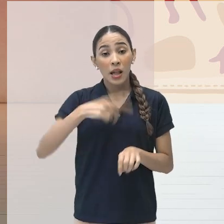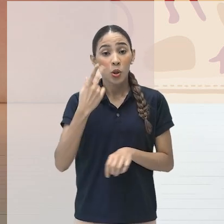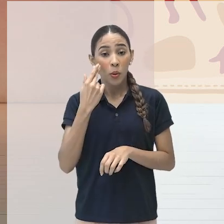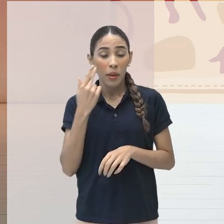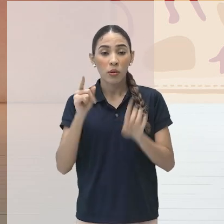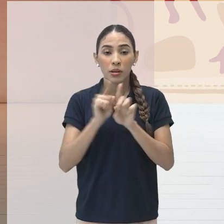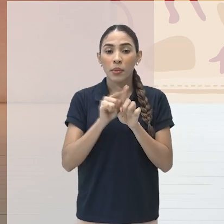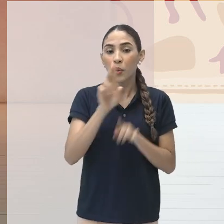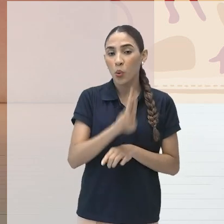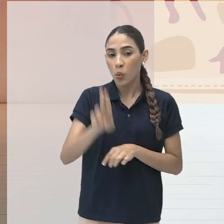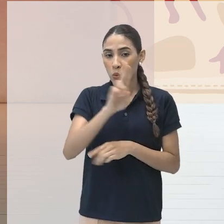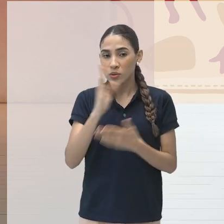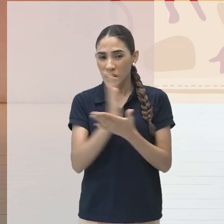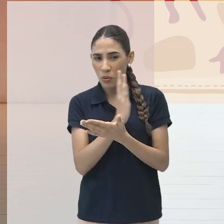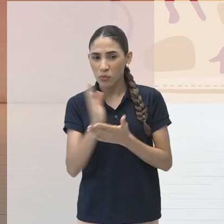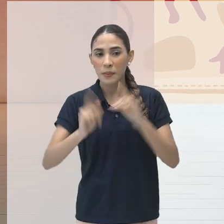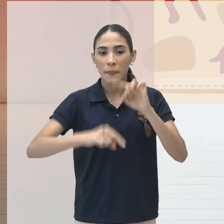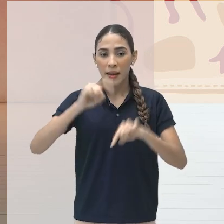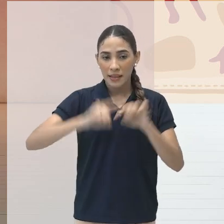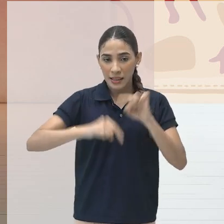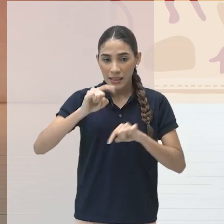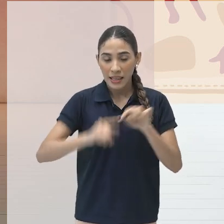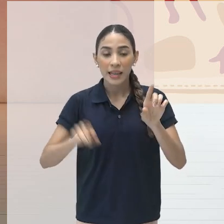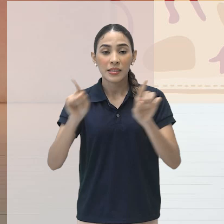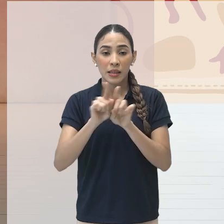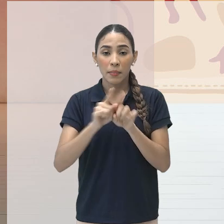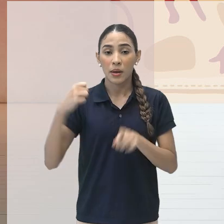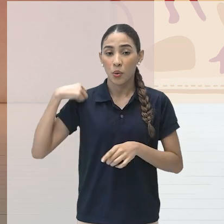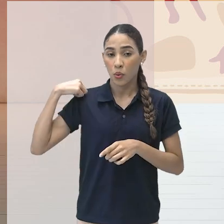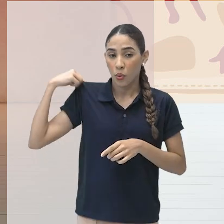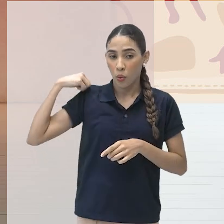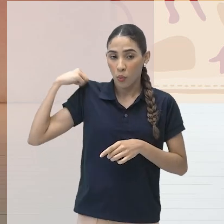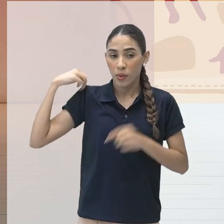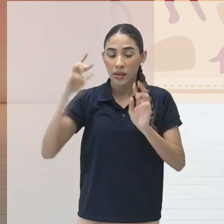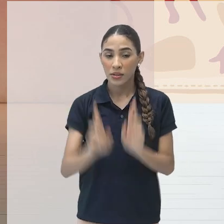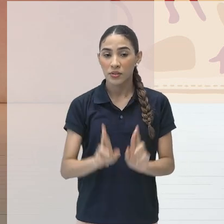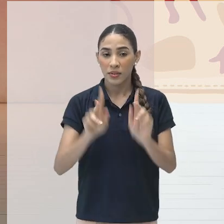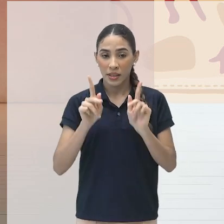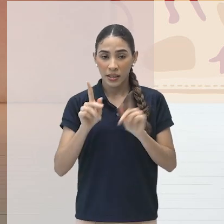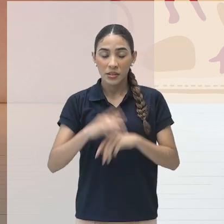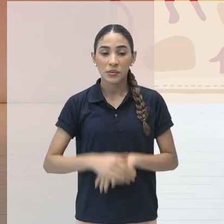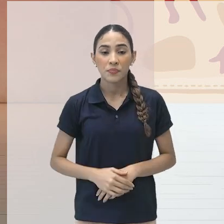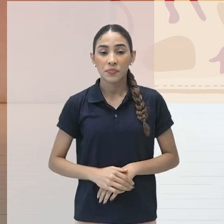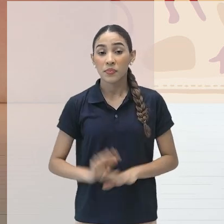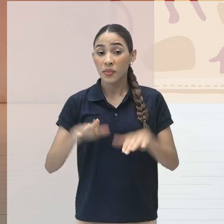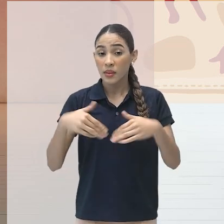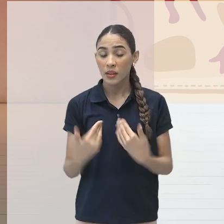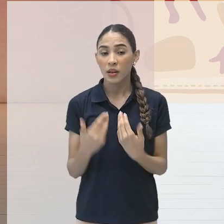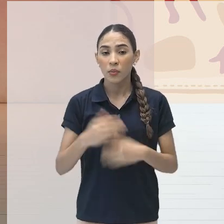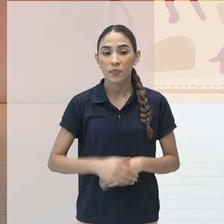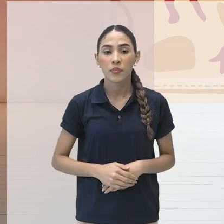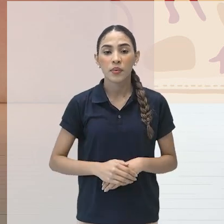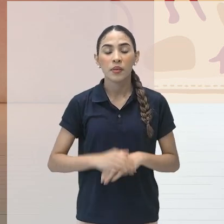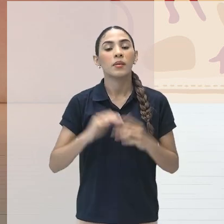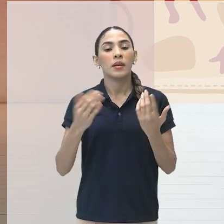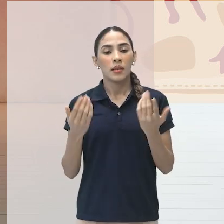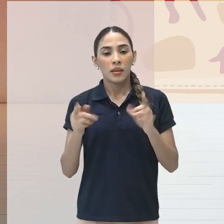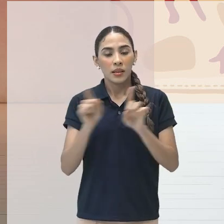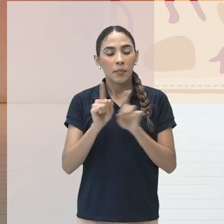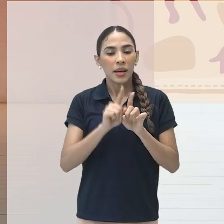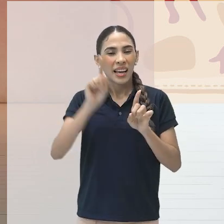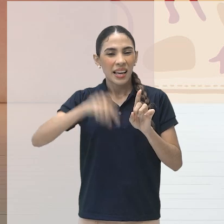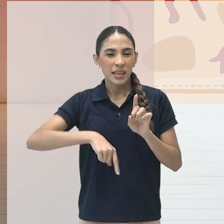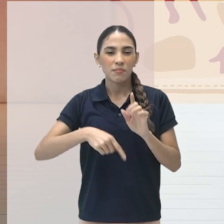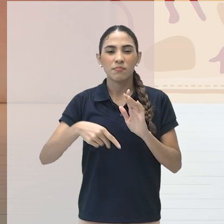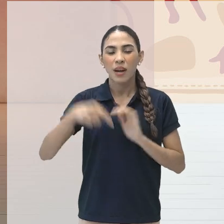o uso de alguns instrumentos e roupas diferenciadas. Então, as lutas ocidentais já fazem mais